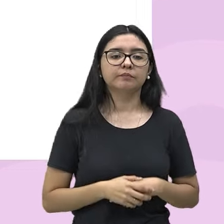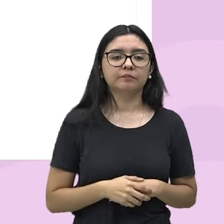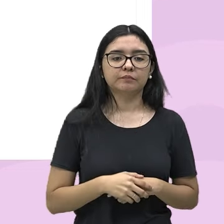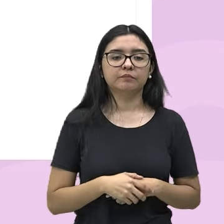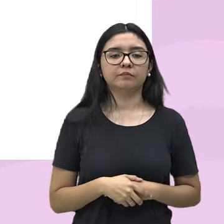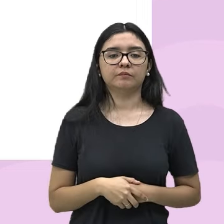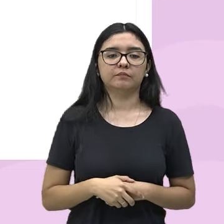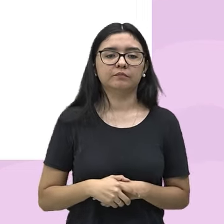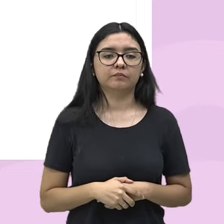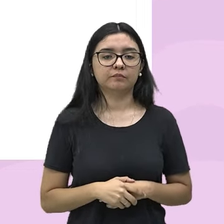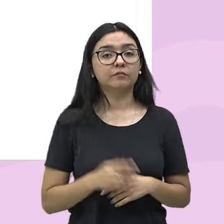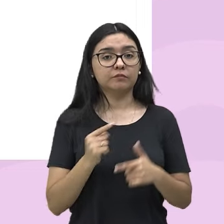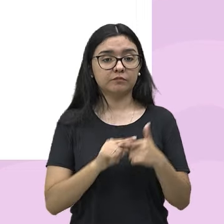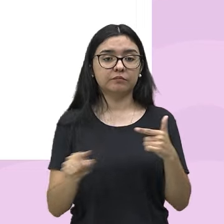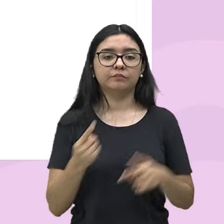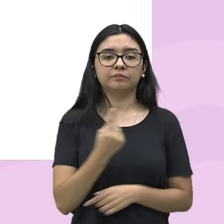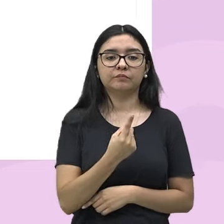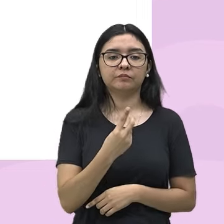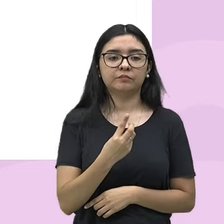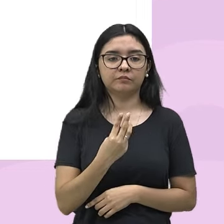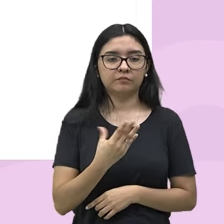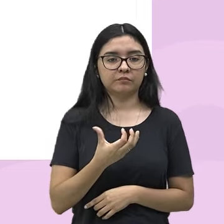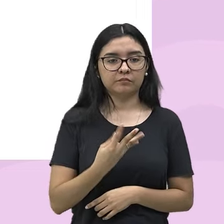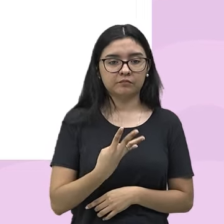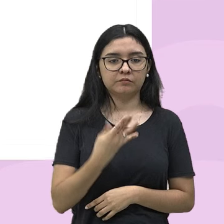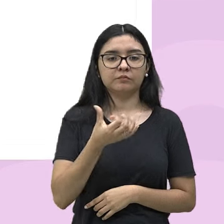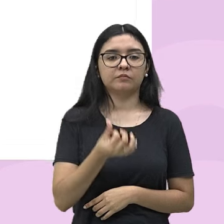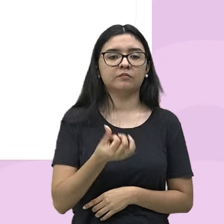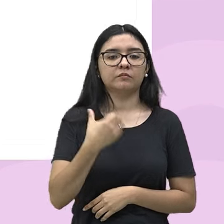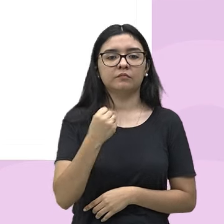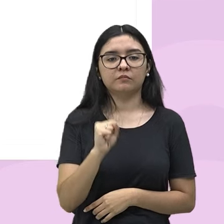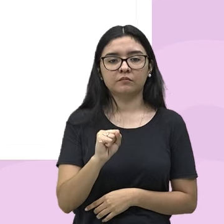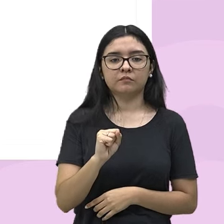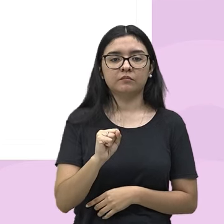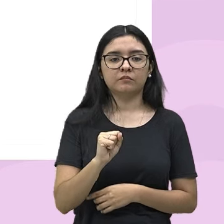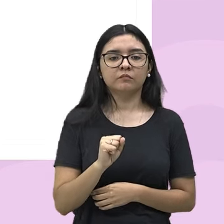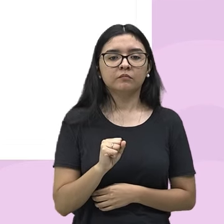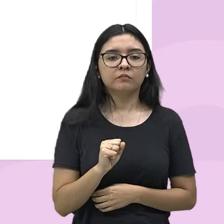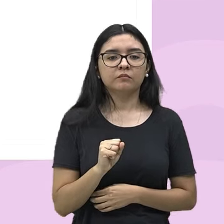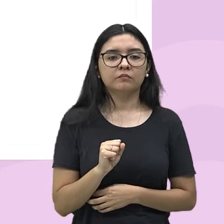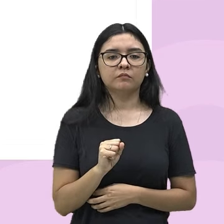por 1, por 2, por 3, por 4, por 5,